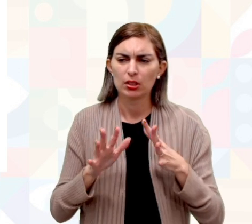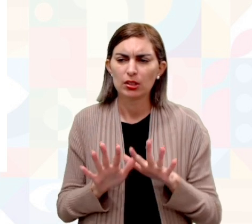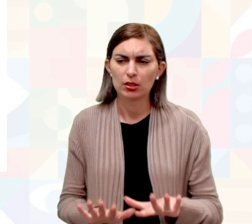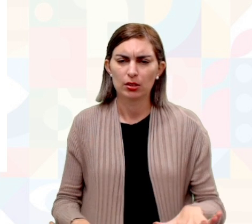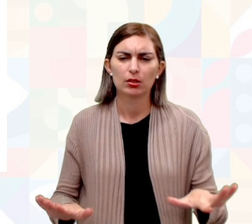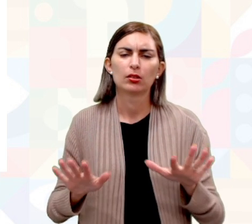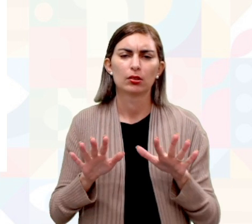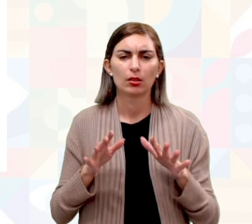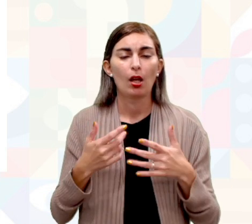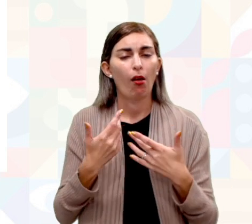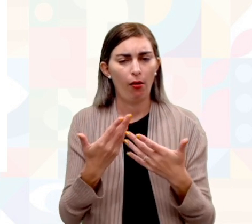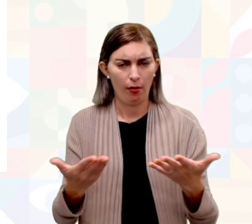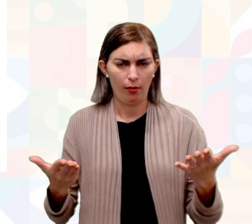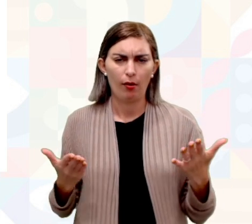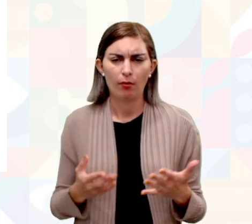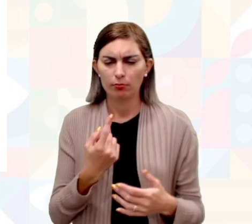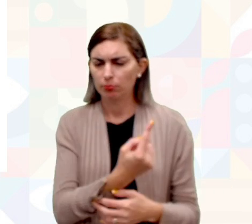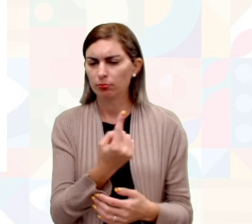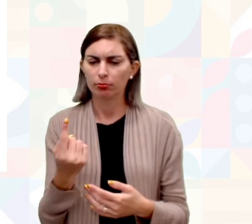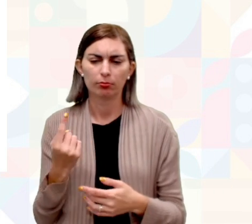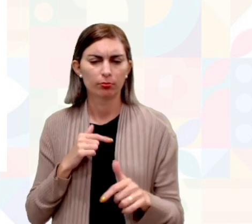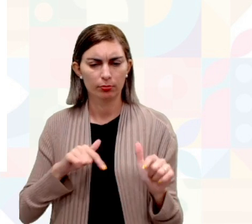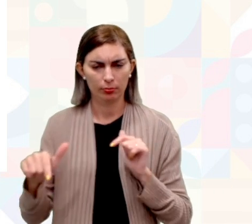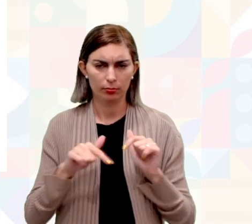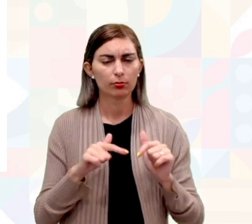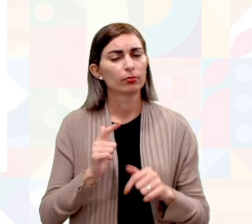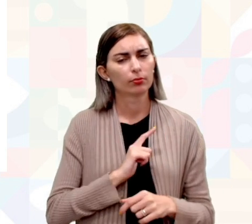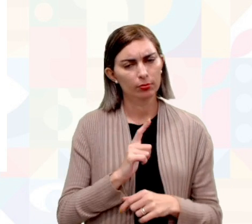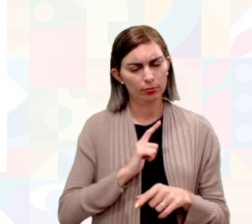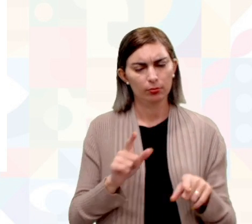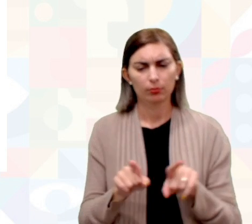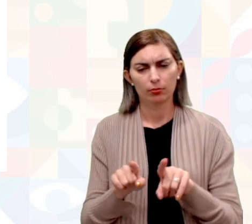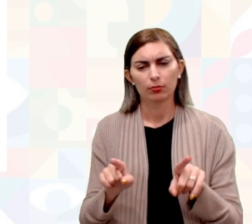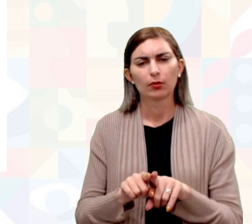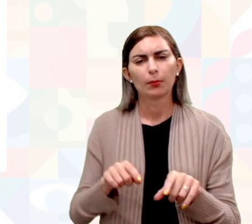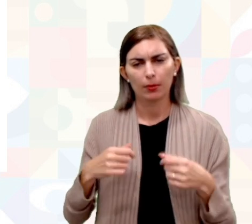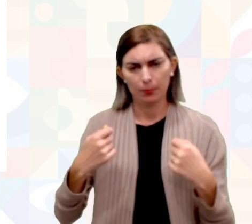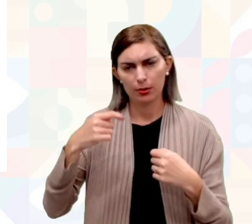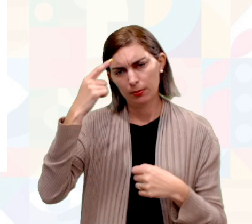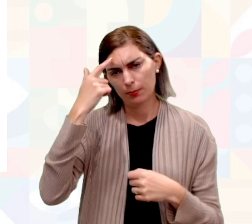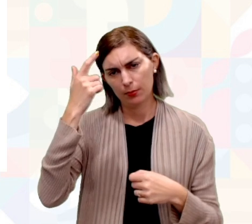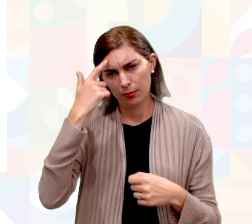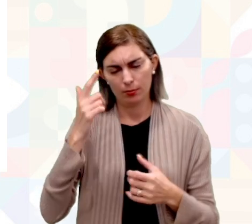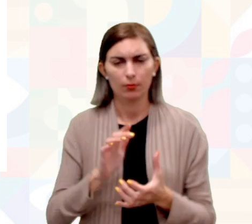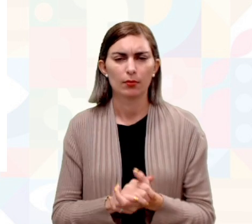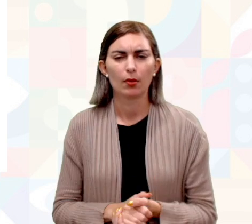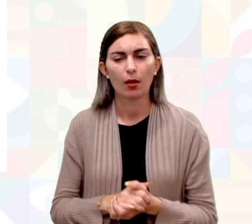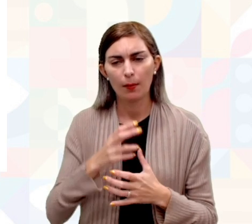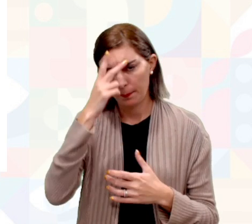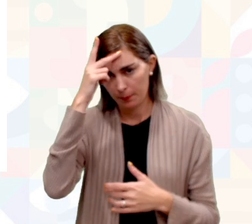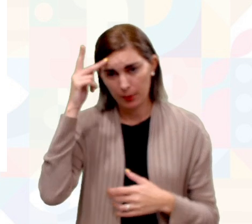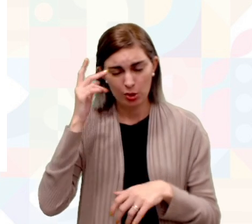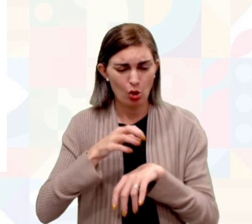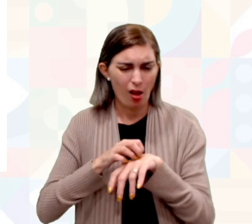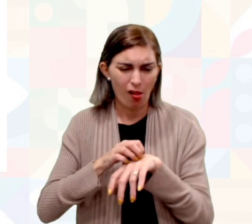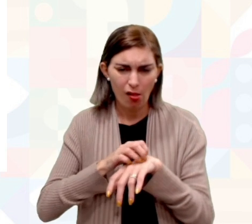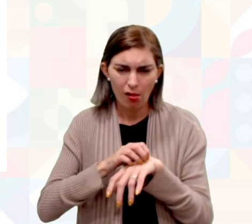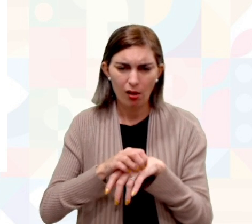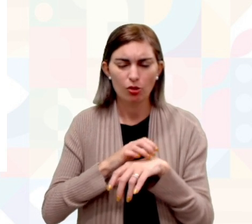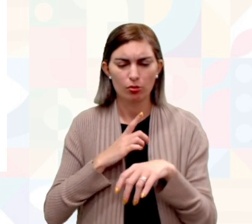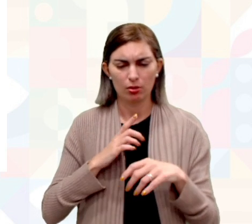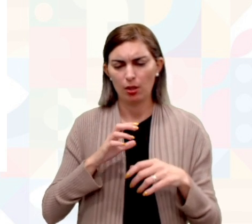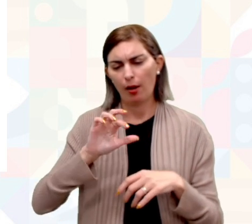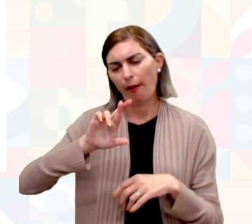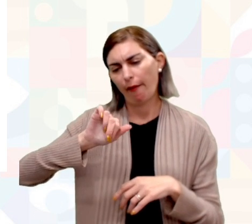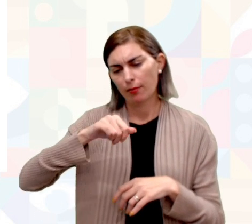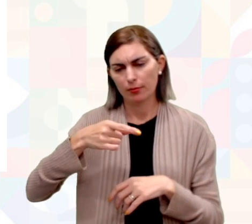sensível. Então, essa individualidade que o trabalhador tem também deve ser levada em consideração. Uma pessoa alérgica, ela vai ter uma